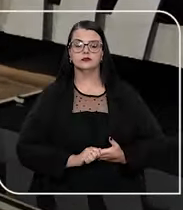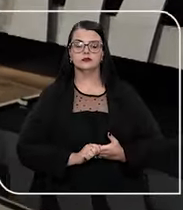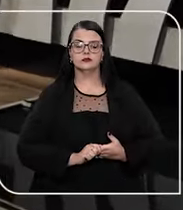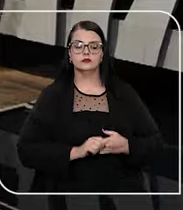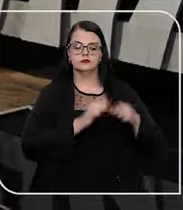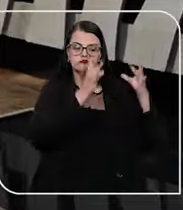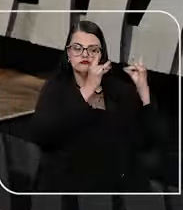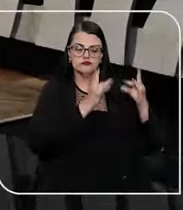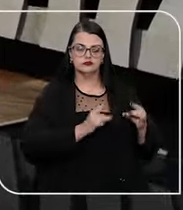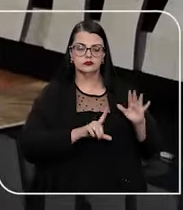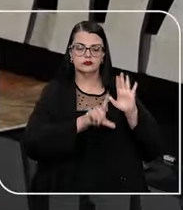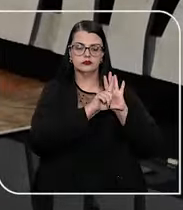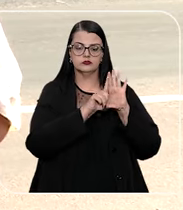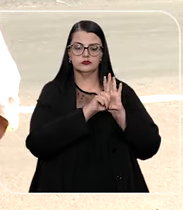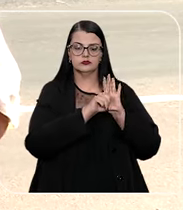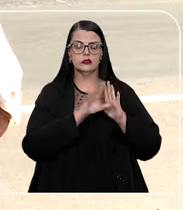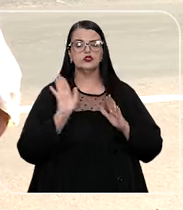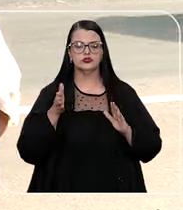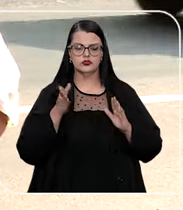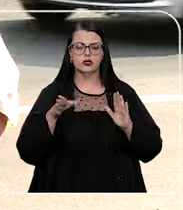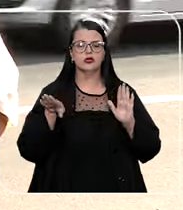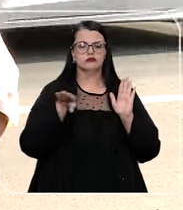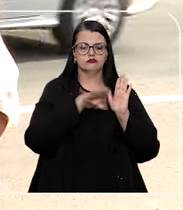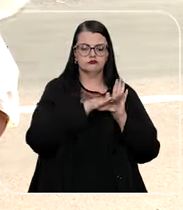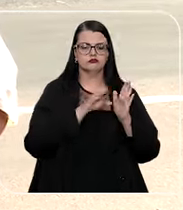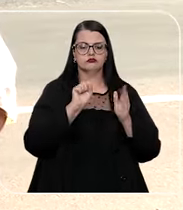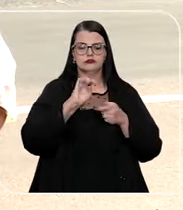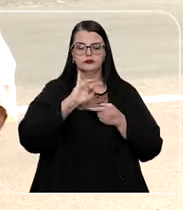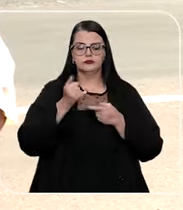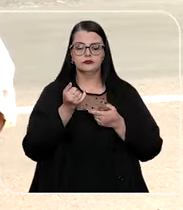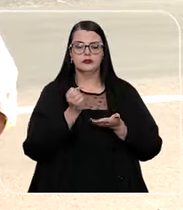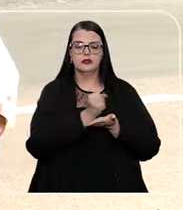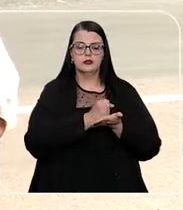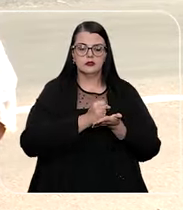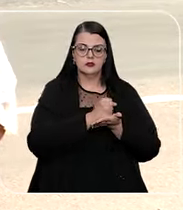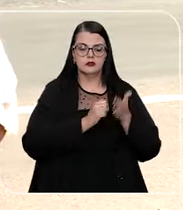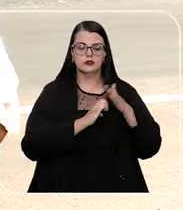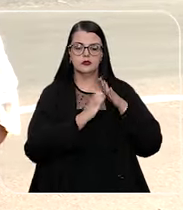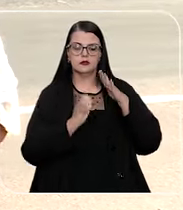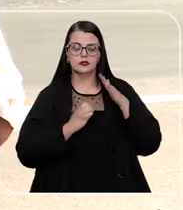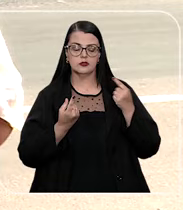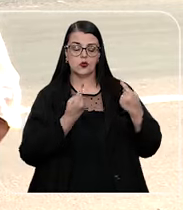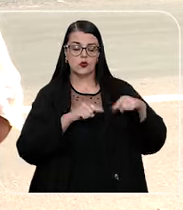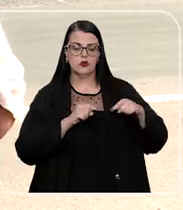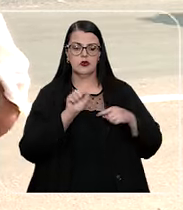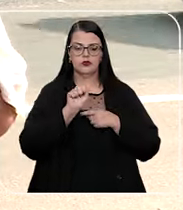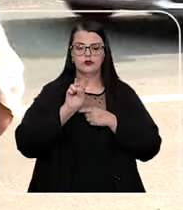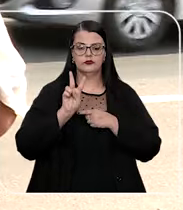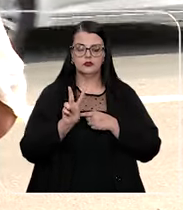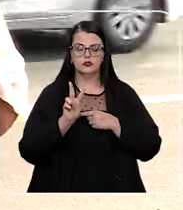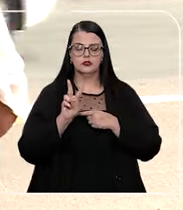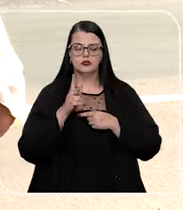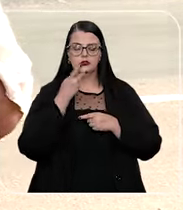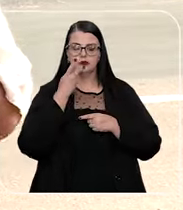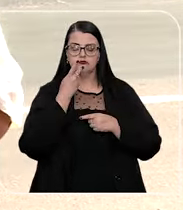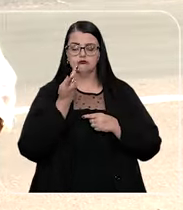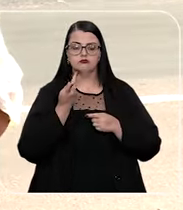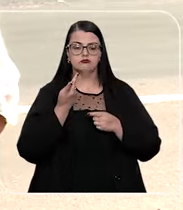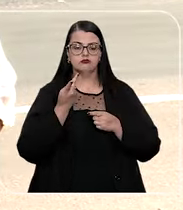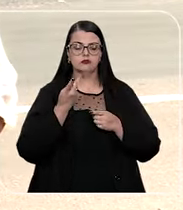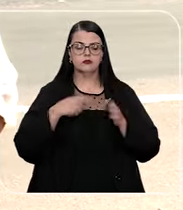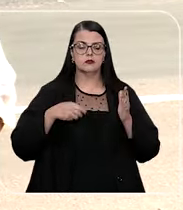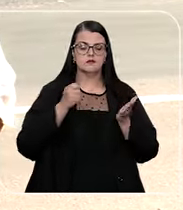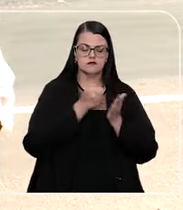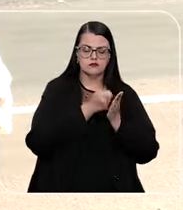inclusive especificada em lei no caso que chegou ao STJ uma empresa farmacêutica moveu ação contra Anvisa buscando